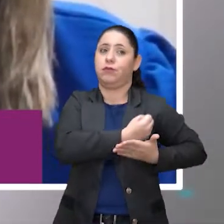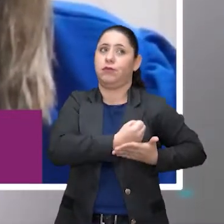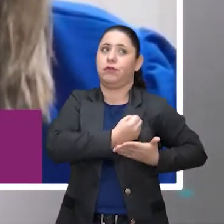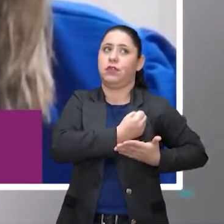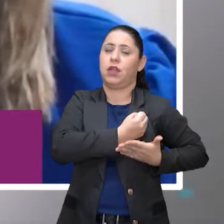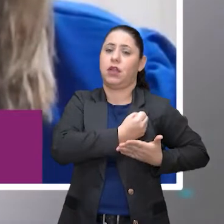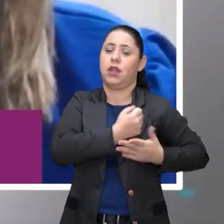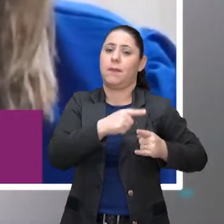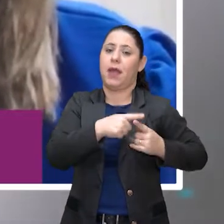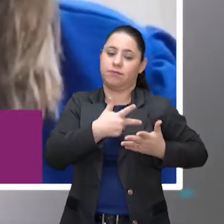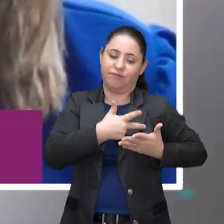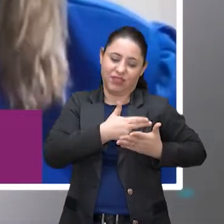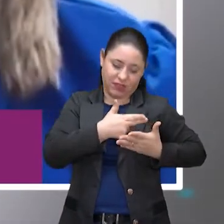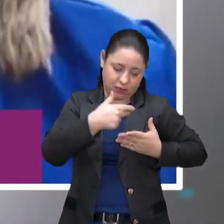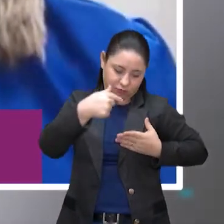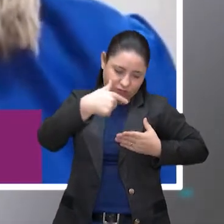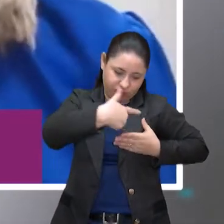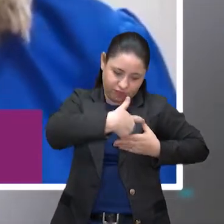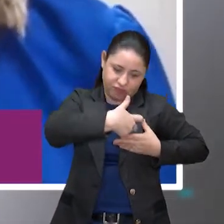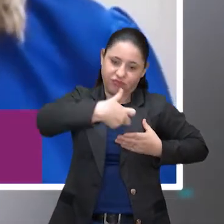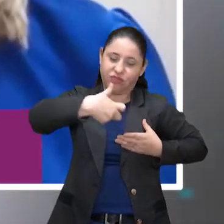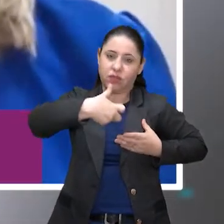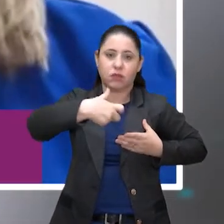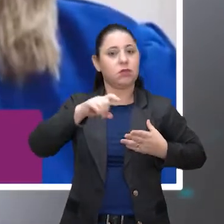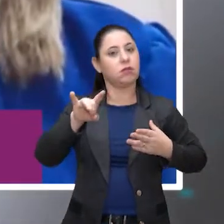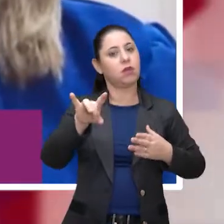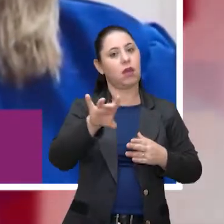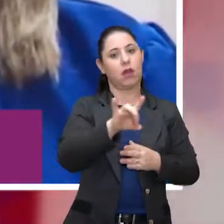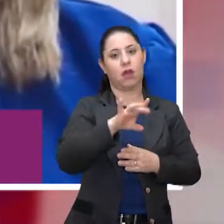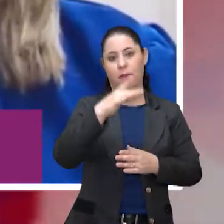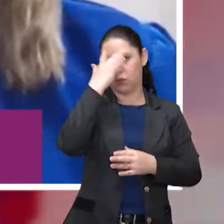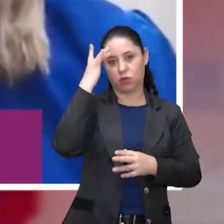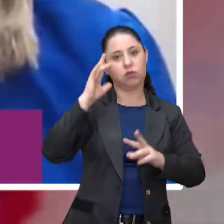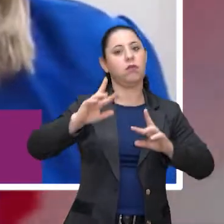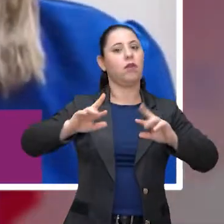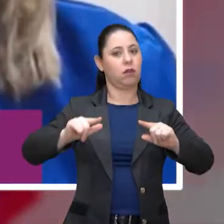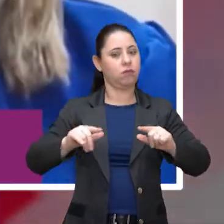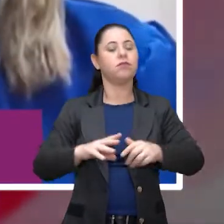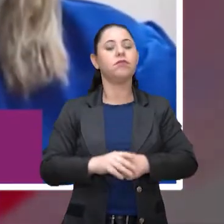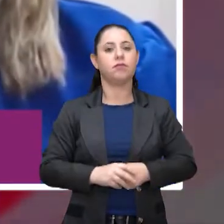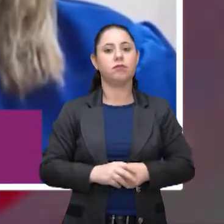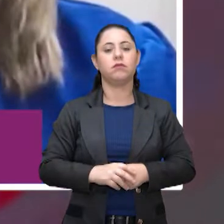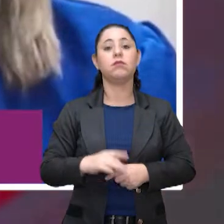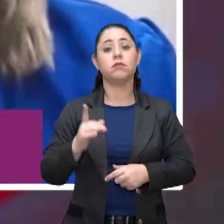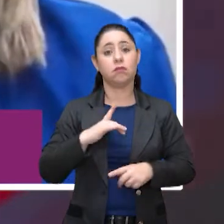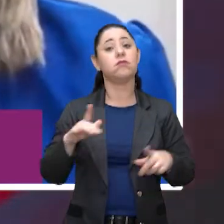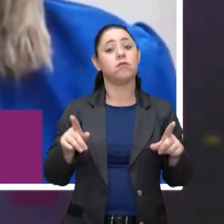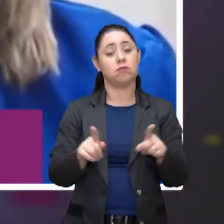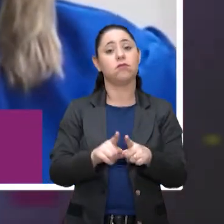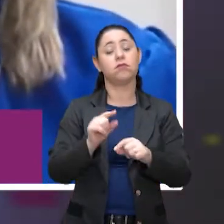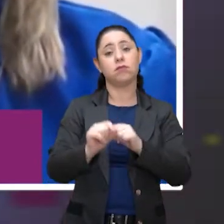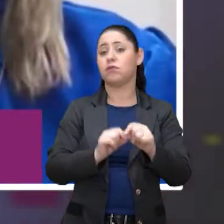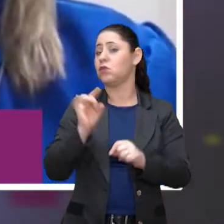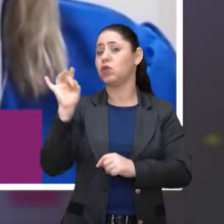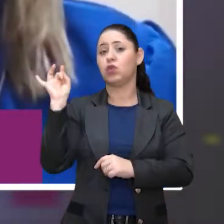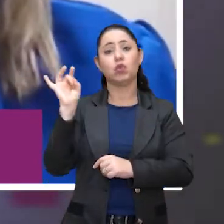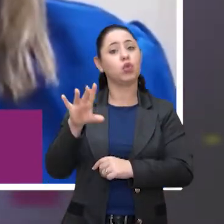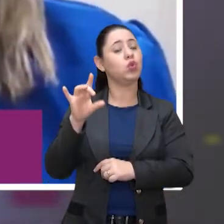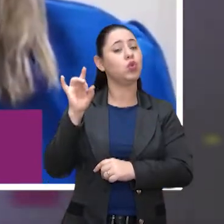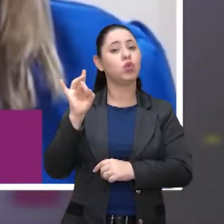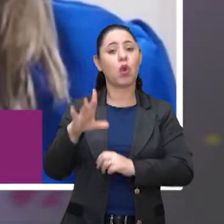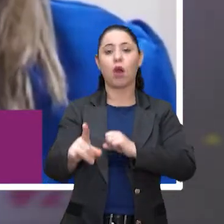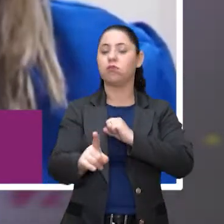e biópsia. Então, depende realmente de cada caso. Exatamente. E tem caso, inclusive, que é